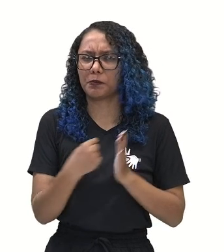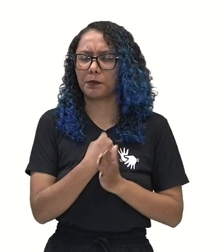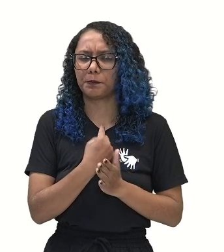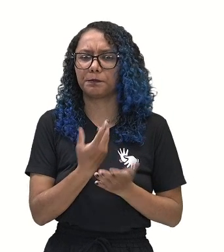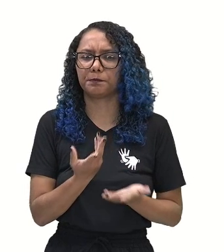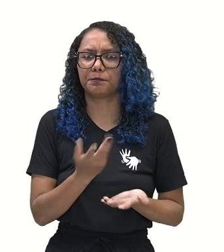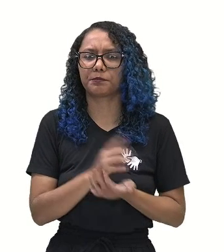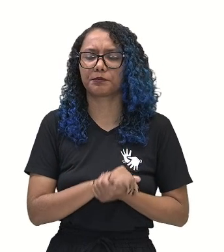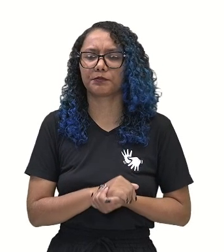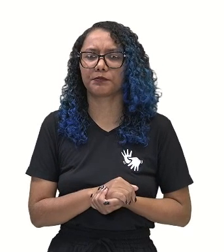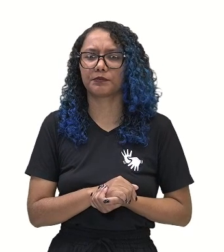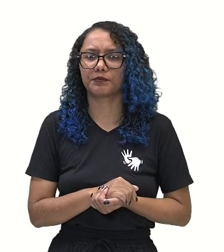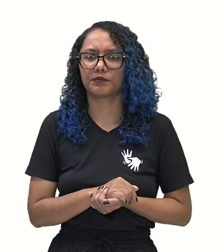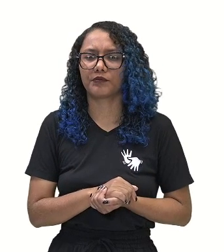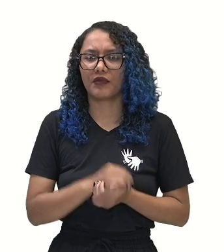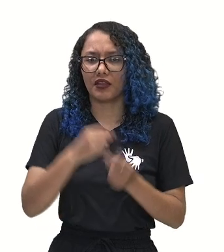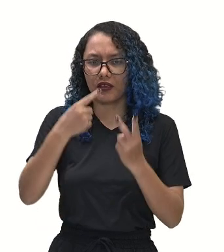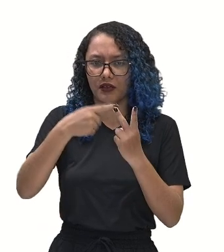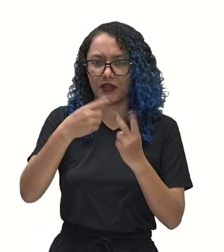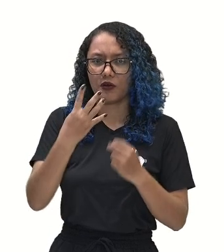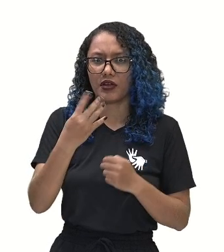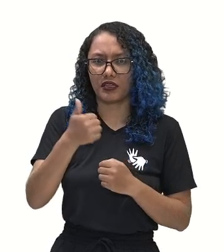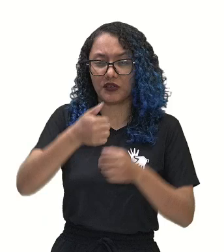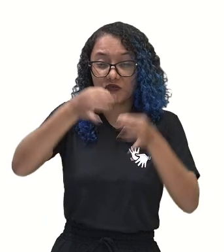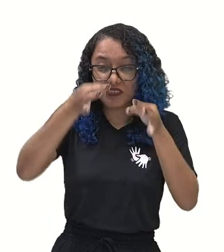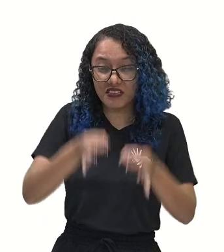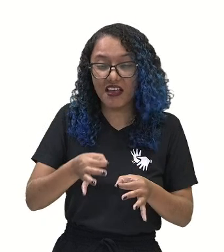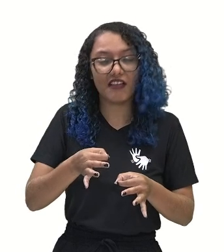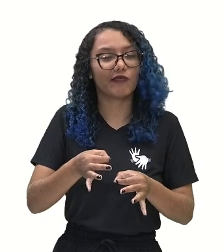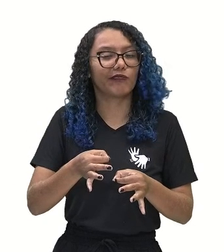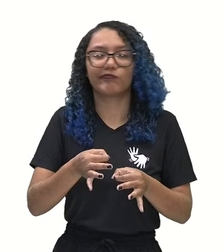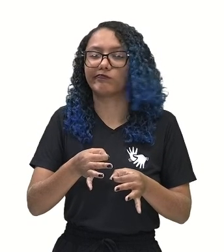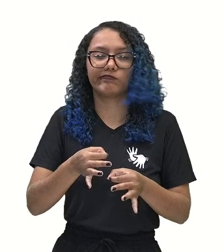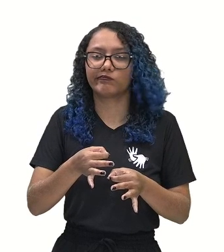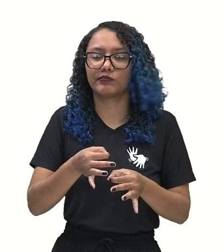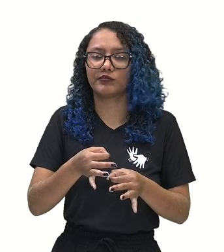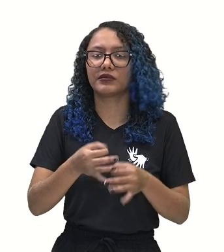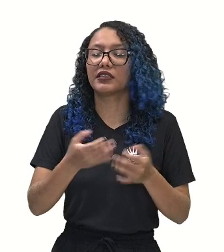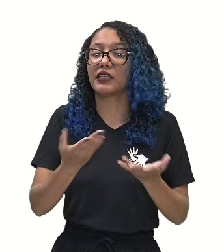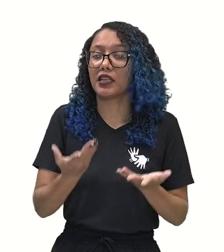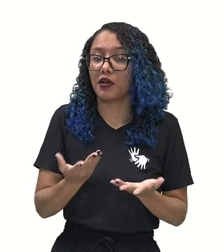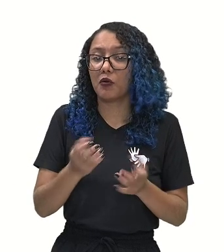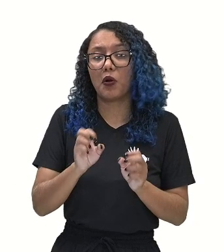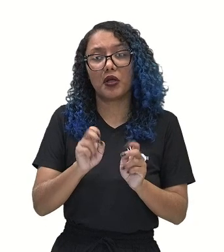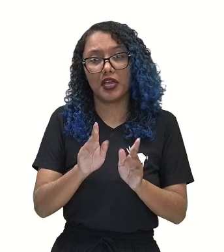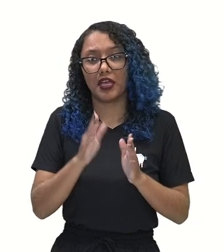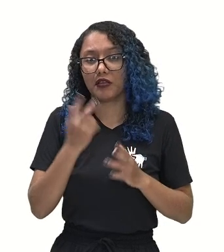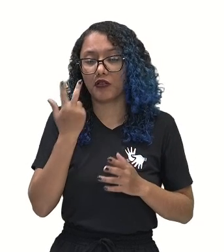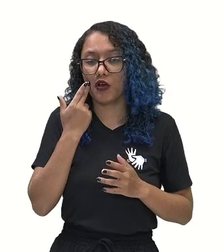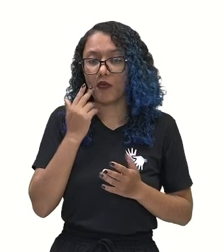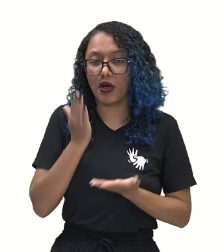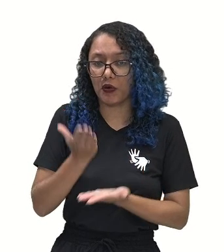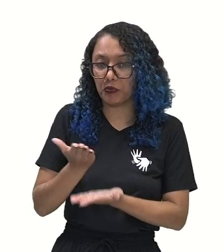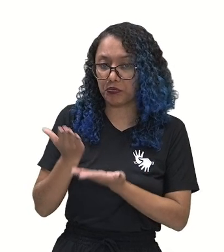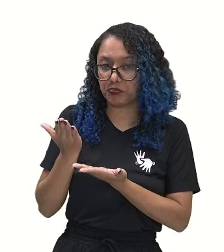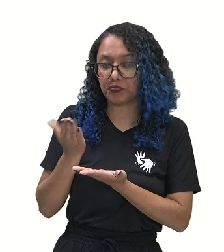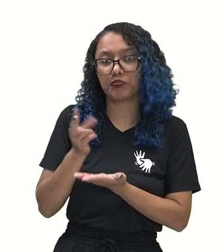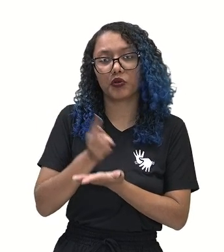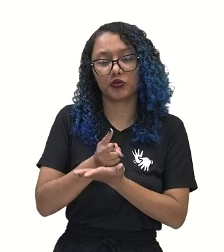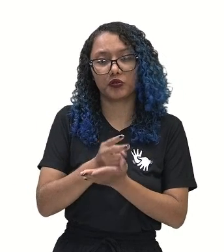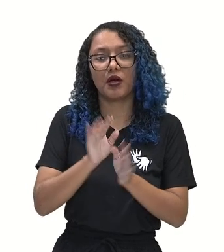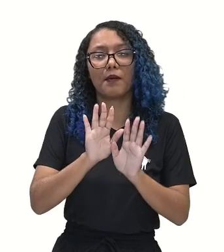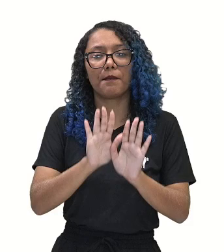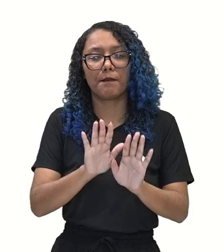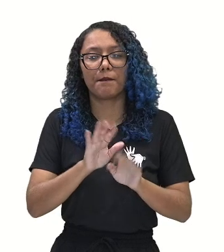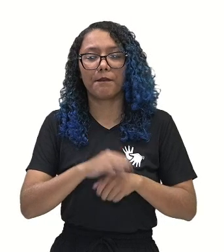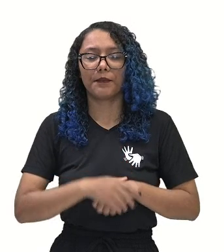quadrada de 41 não é exata. Se não é exata, deixa aí então. Mas a distância entre